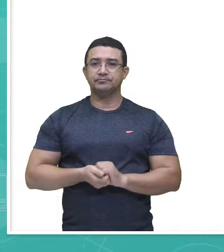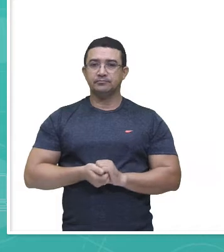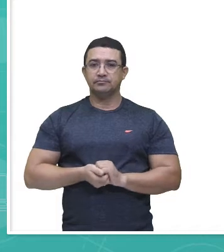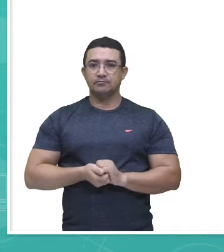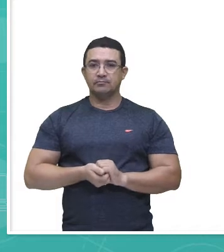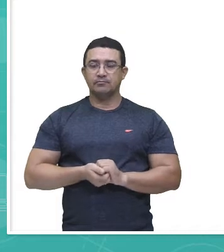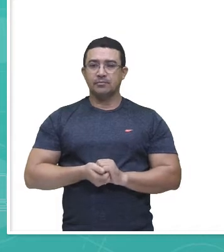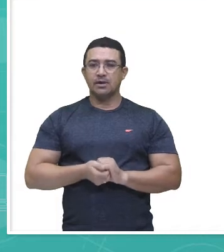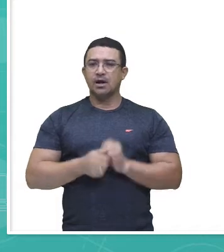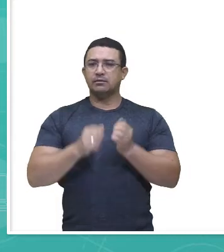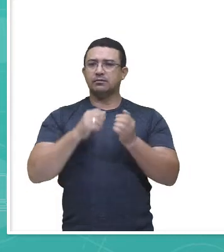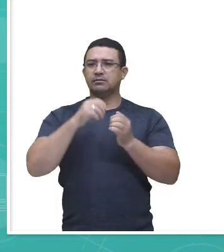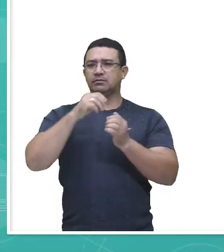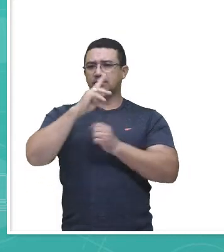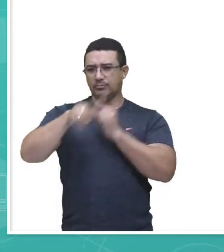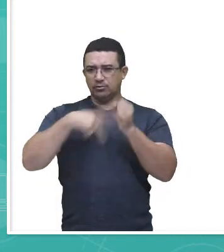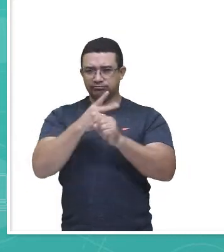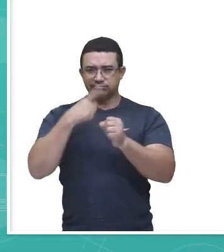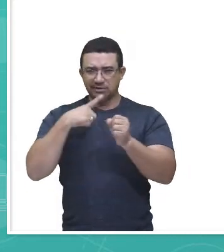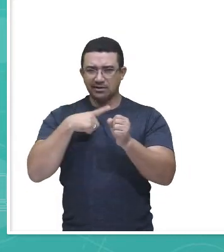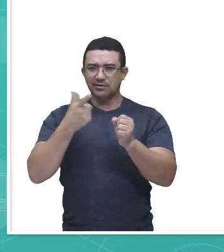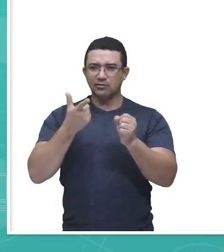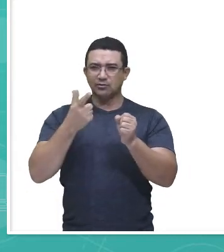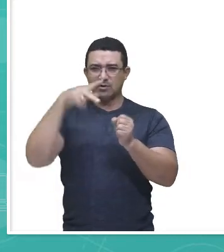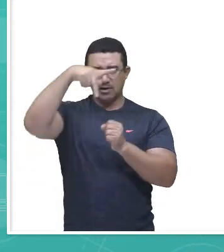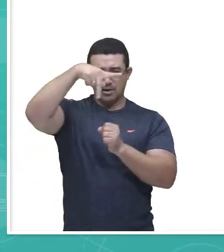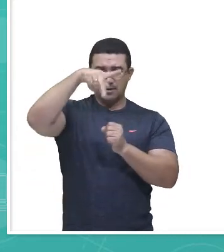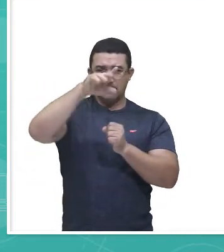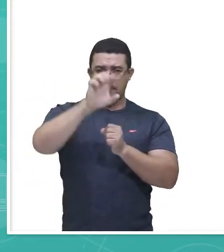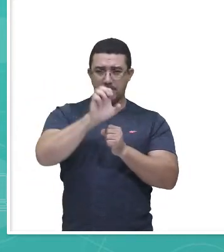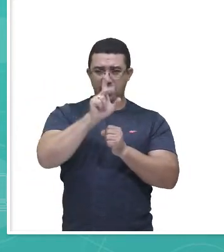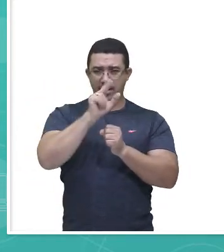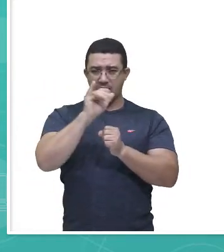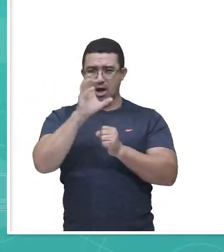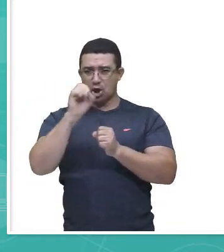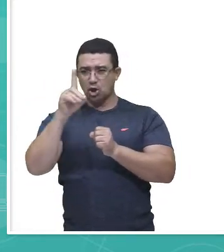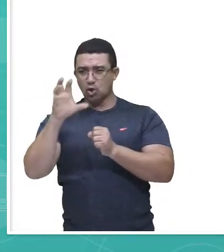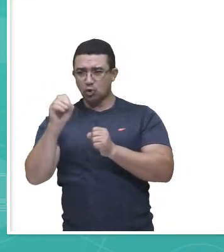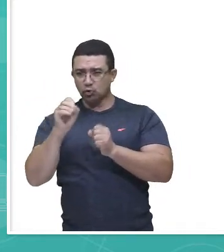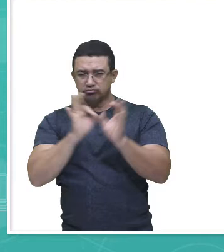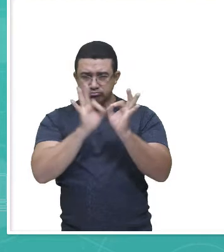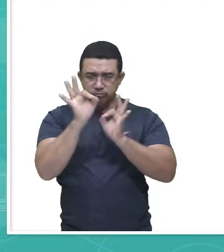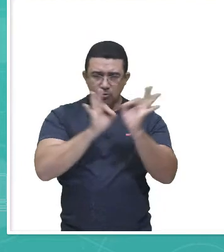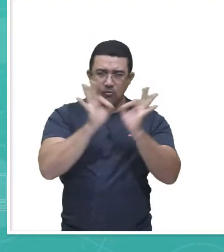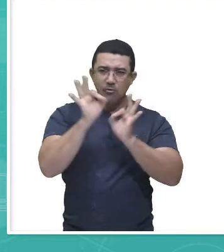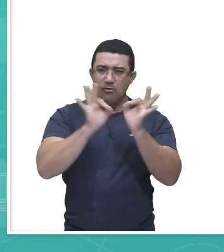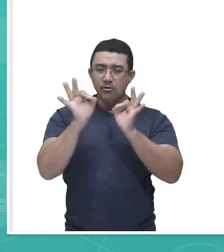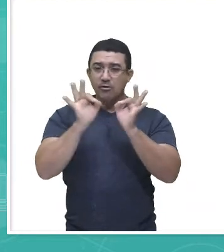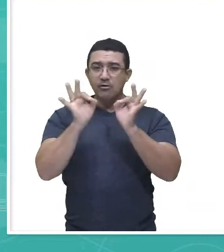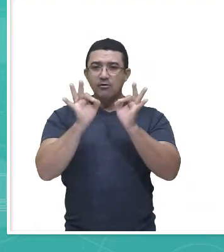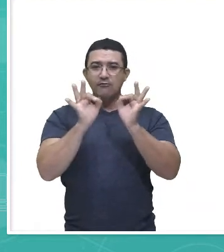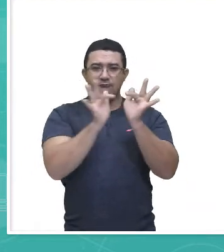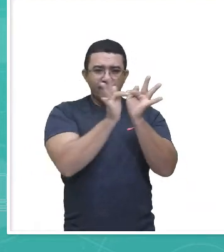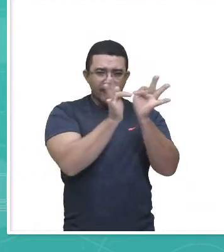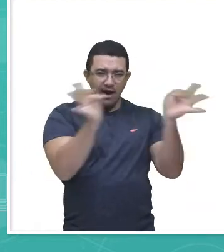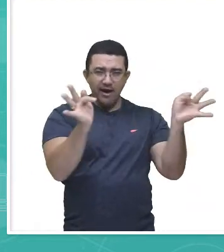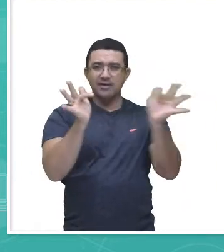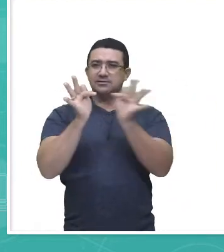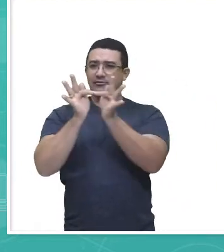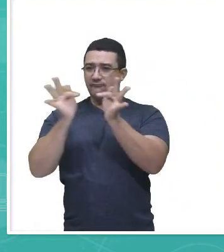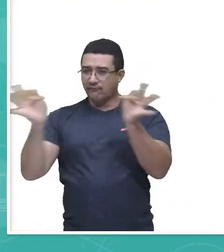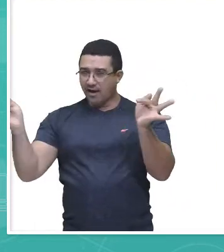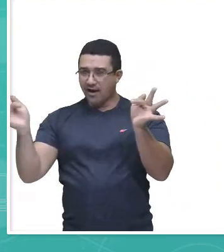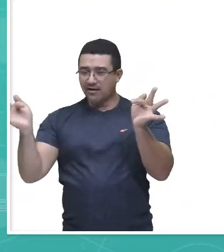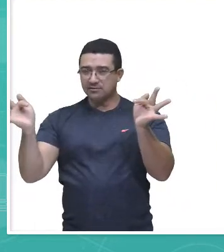um texto, de um período, que ele se construiu a partir de várias orações, de mais